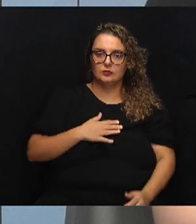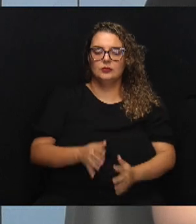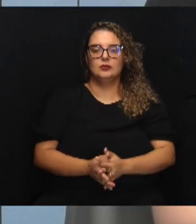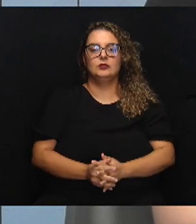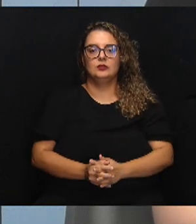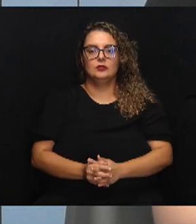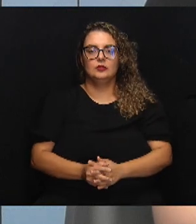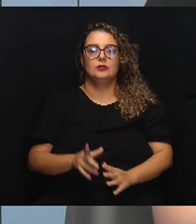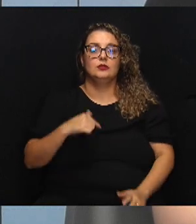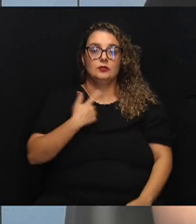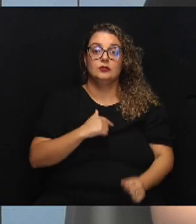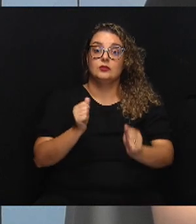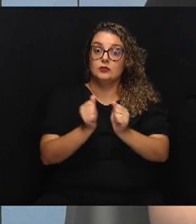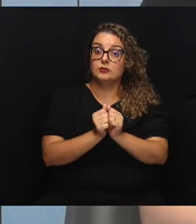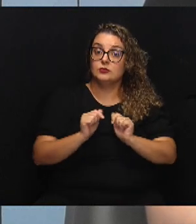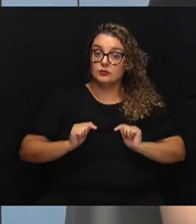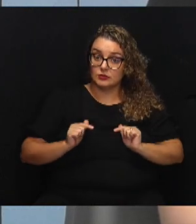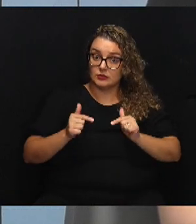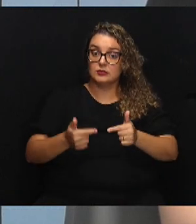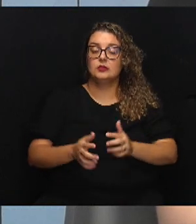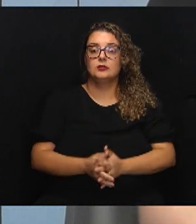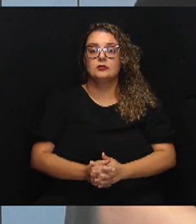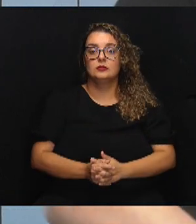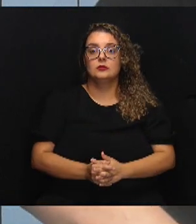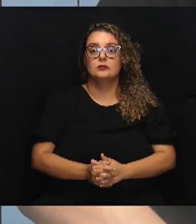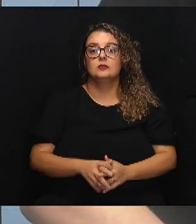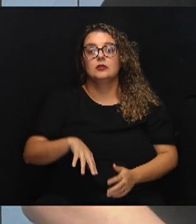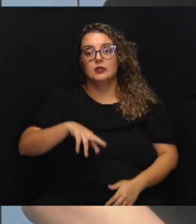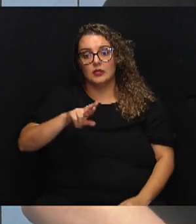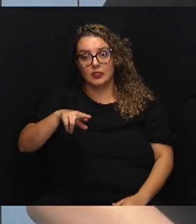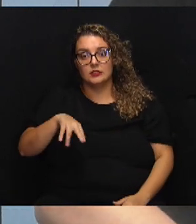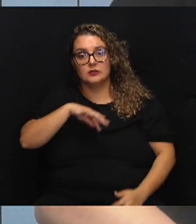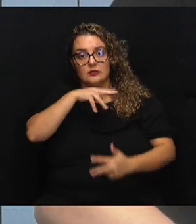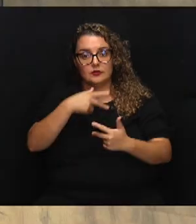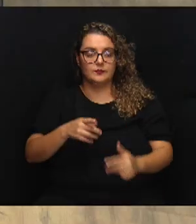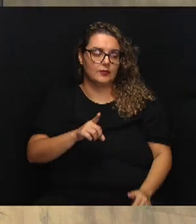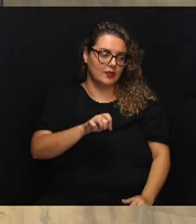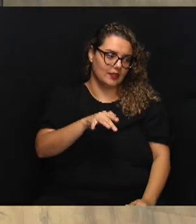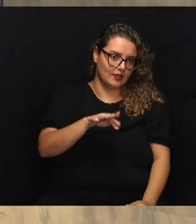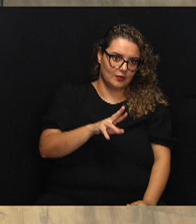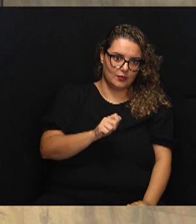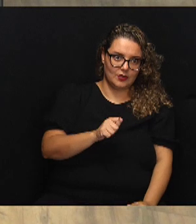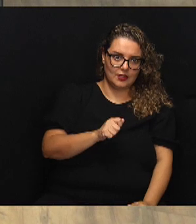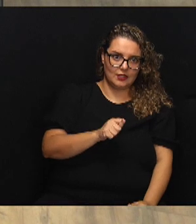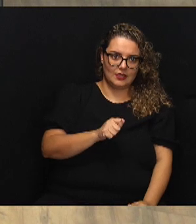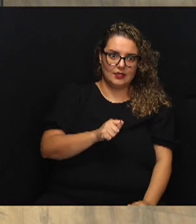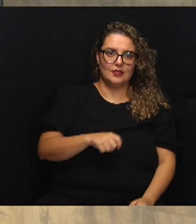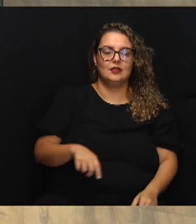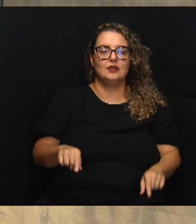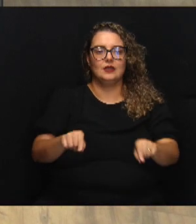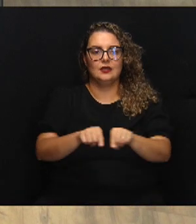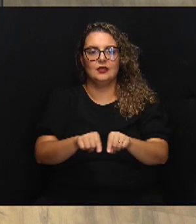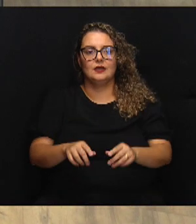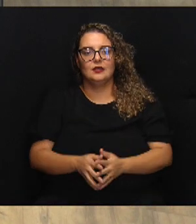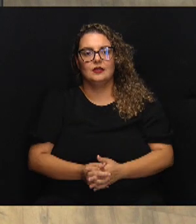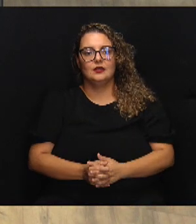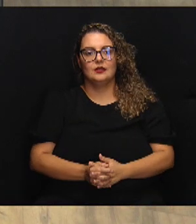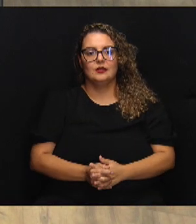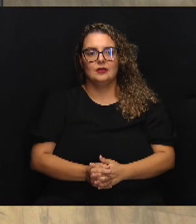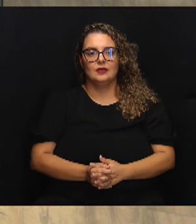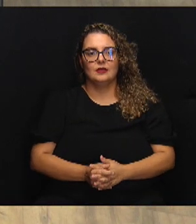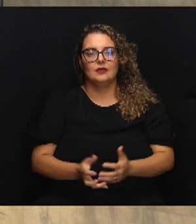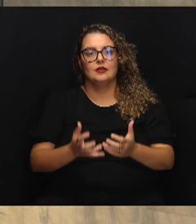junto nessa luta pela causa animal. Débora Ribeiro, também